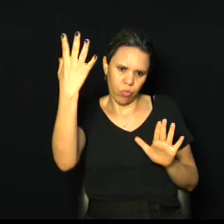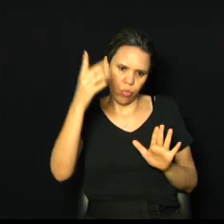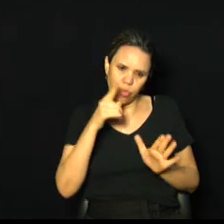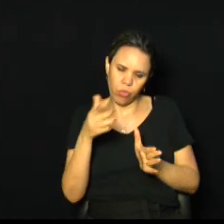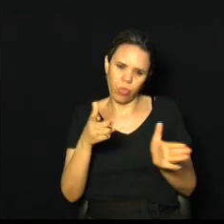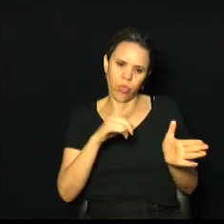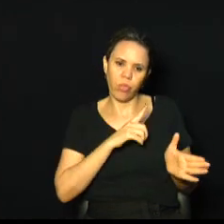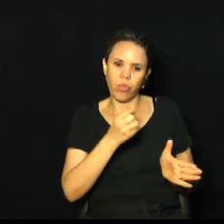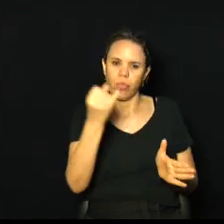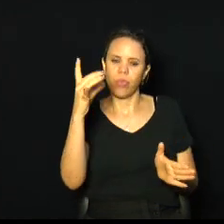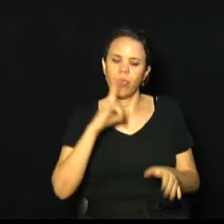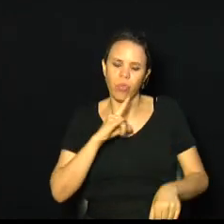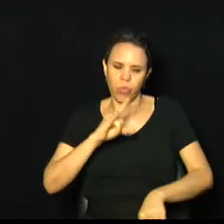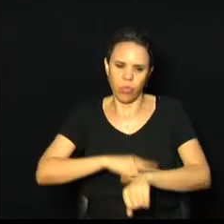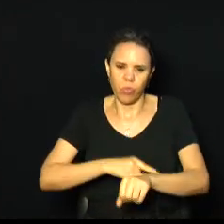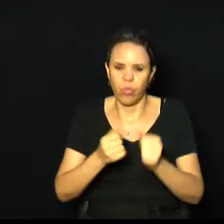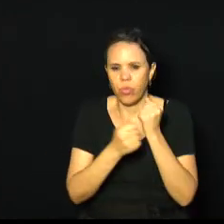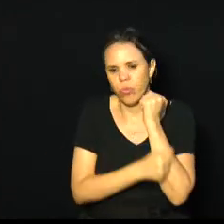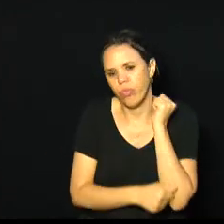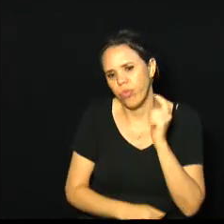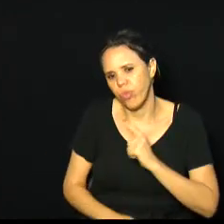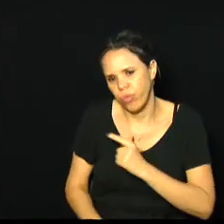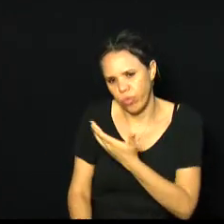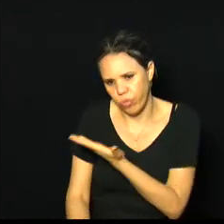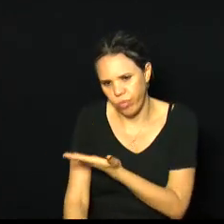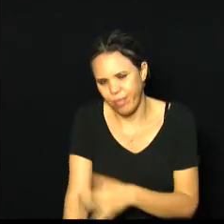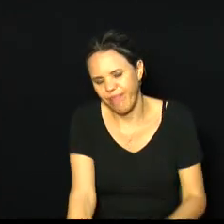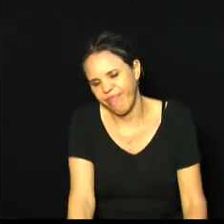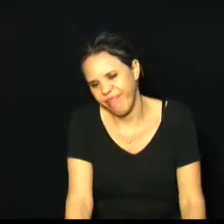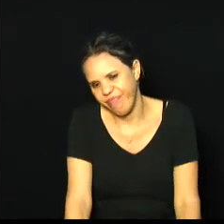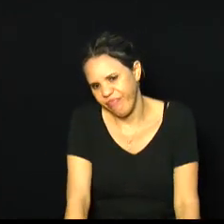rios, né, um excesso de coliformes